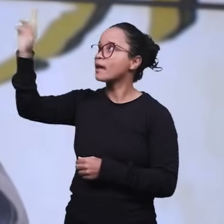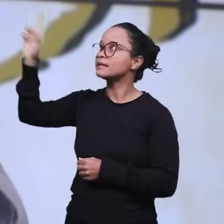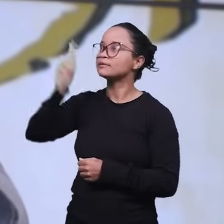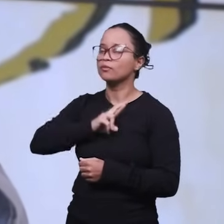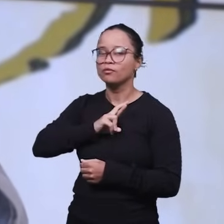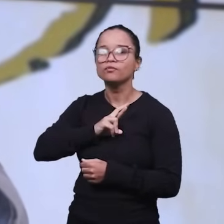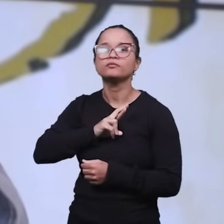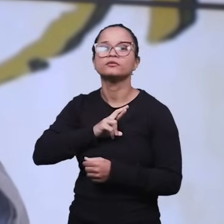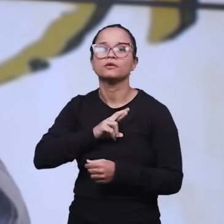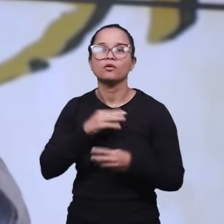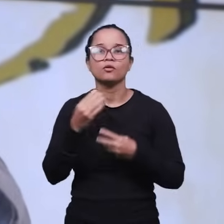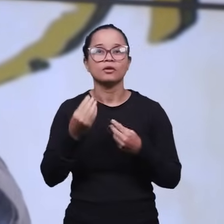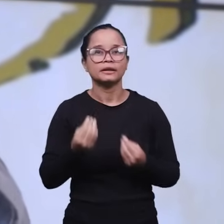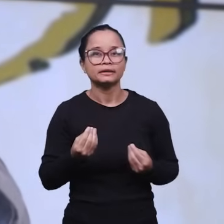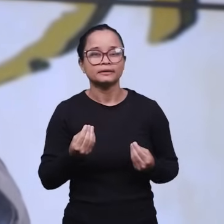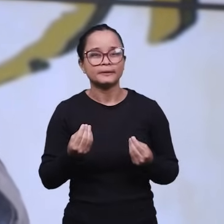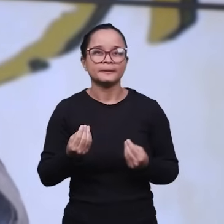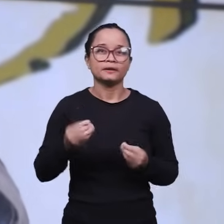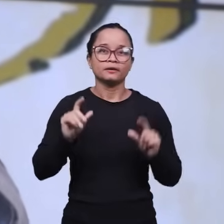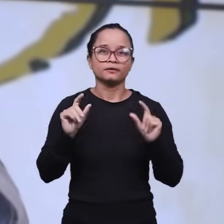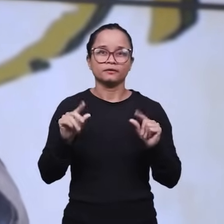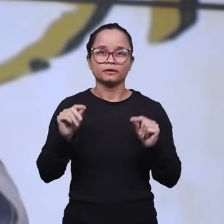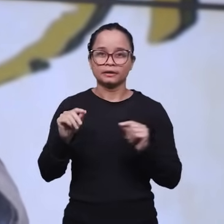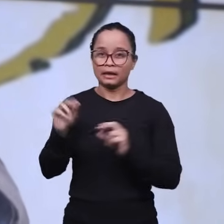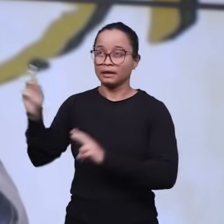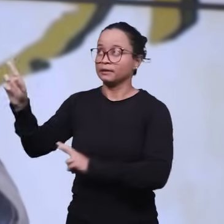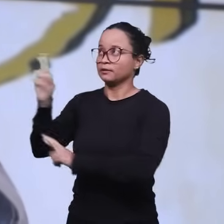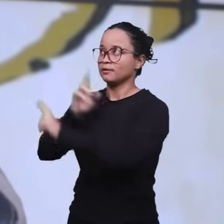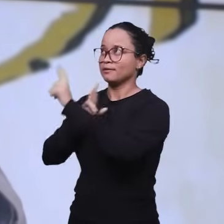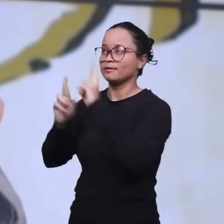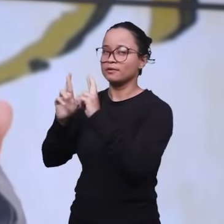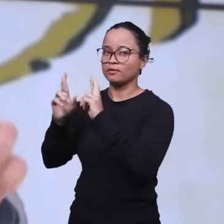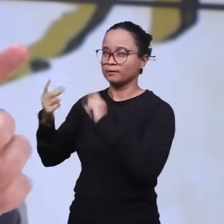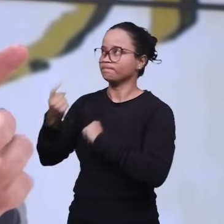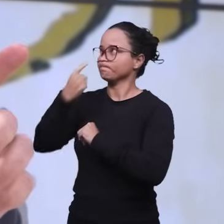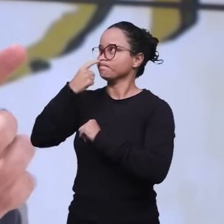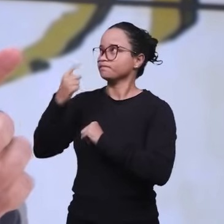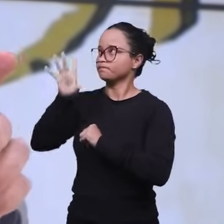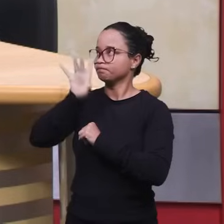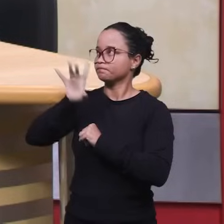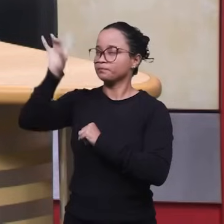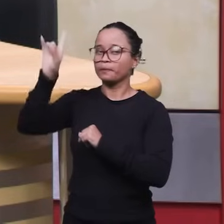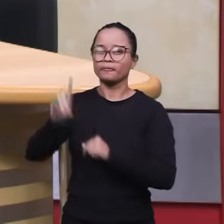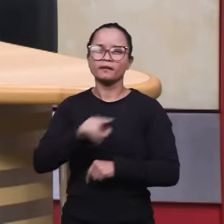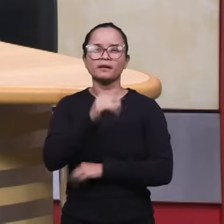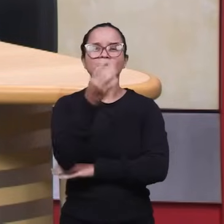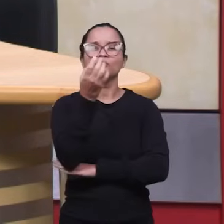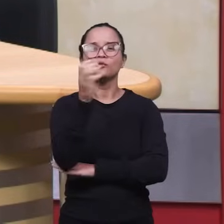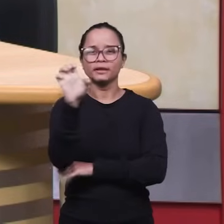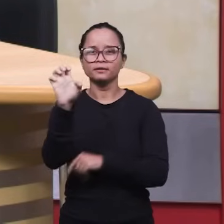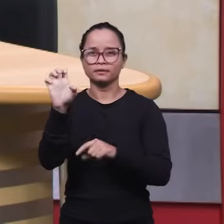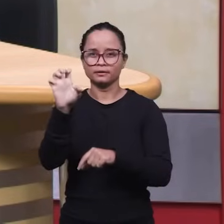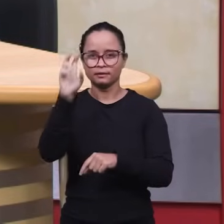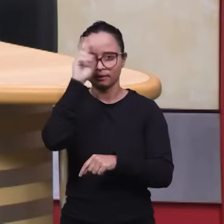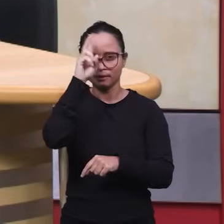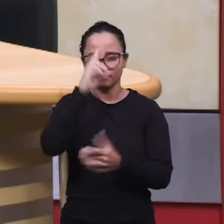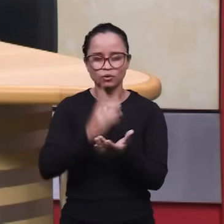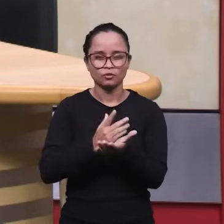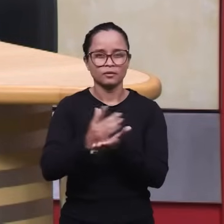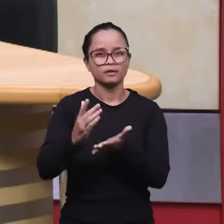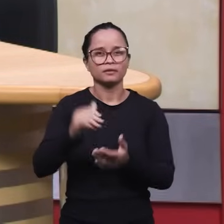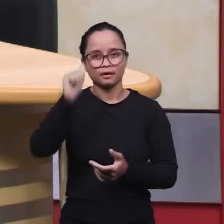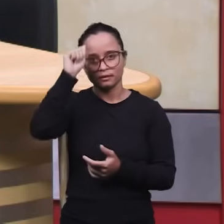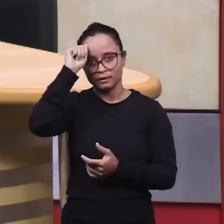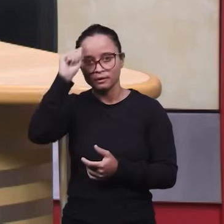resposta do Senhor, é algo que faz parte da relação do homem com Deus. Desde o início, desde o Éden, Deus